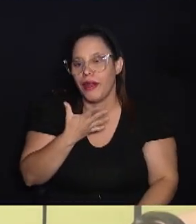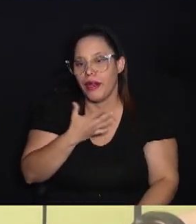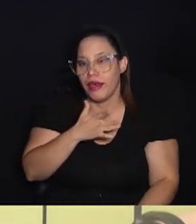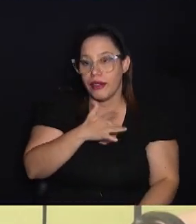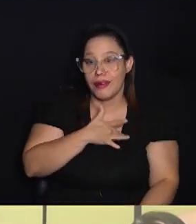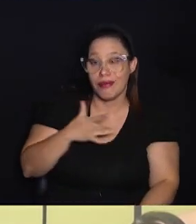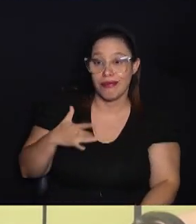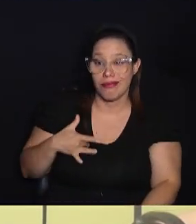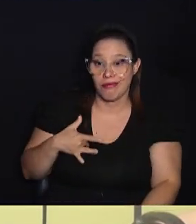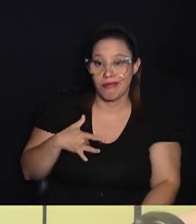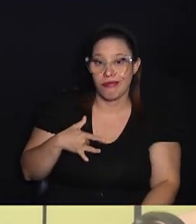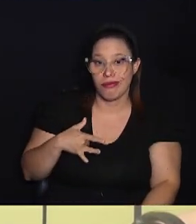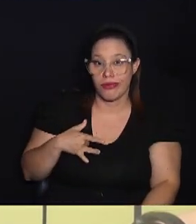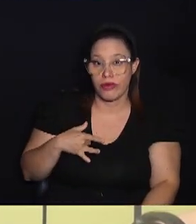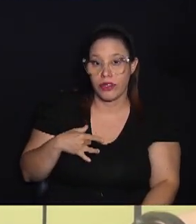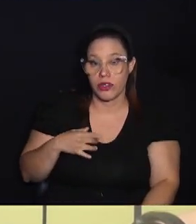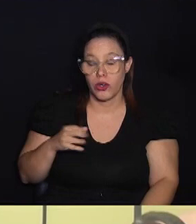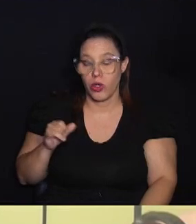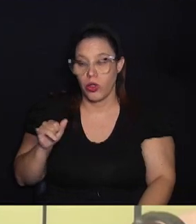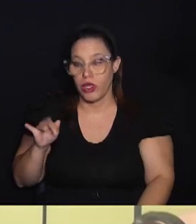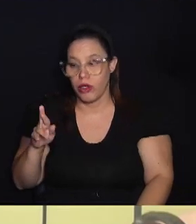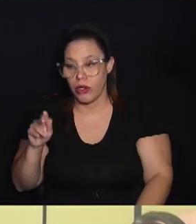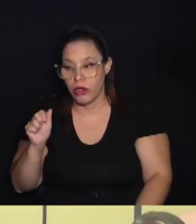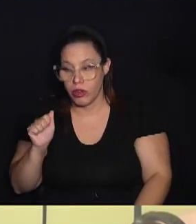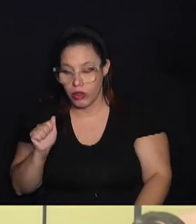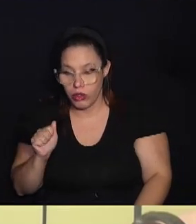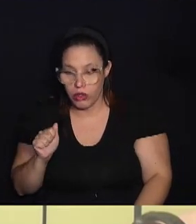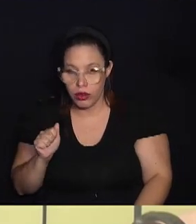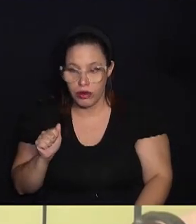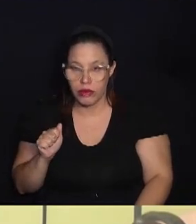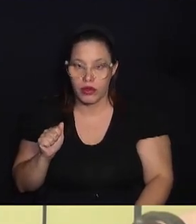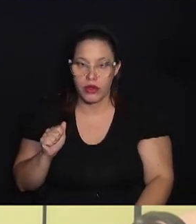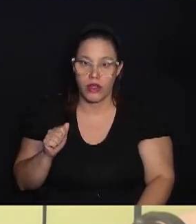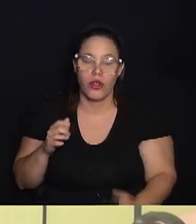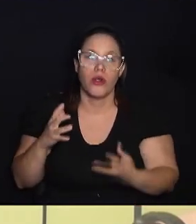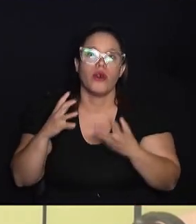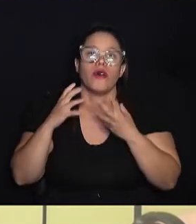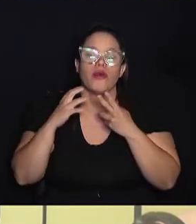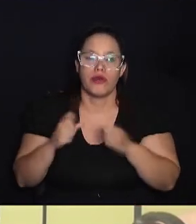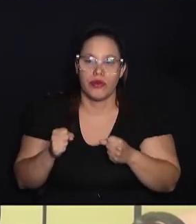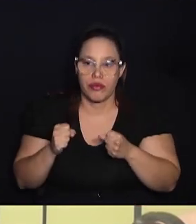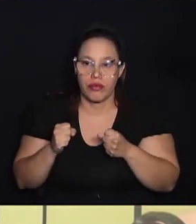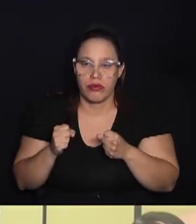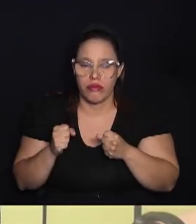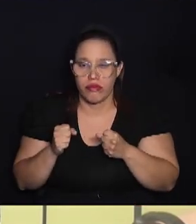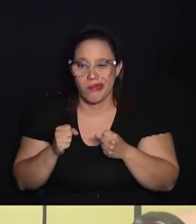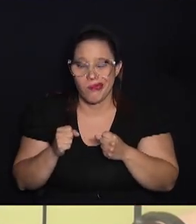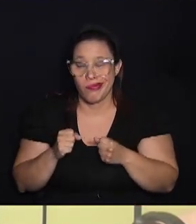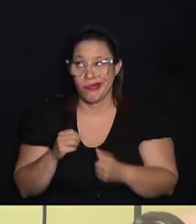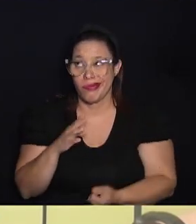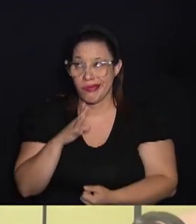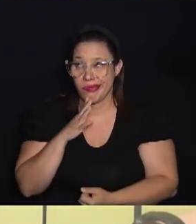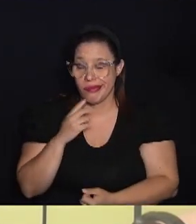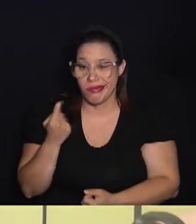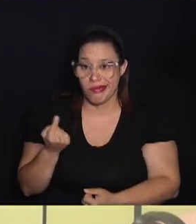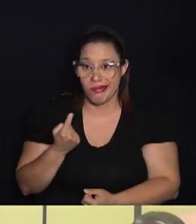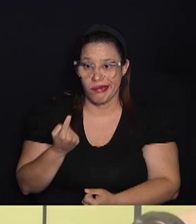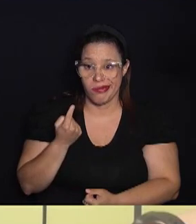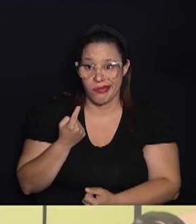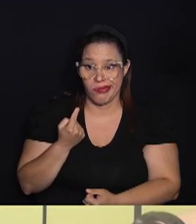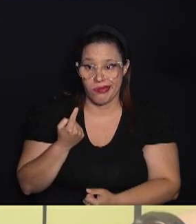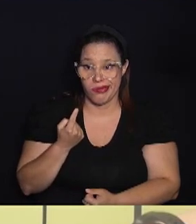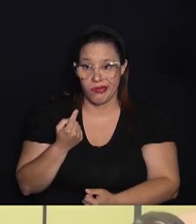importante porque o yoga pode ser muito facilmente eh nos capturar por conta dessa introspecção né e a gente pensa muito no nosso próprio